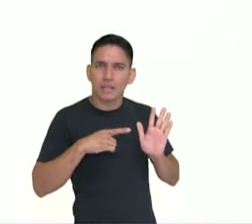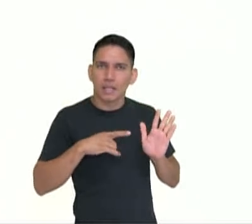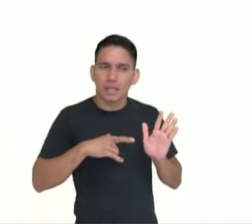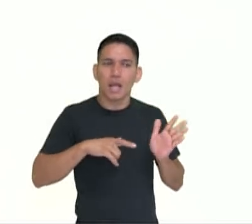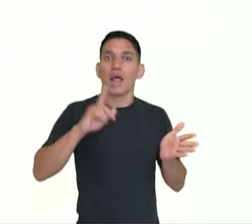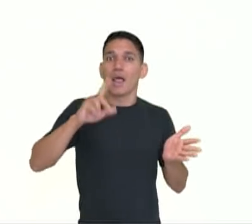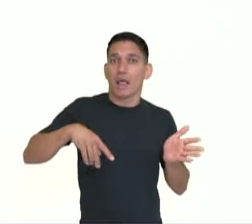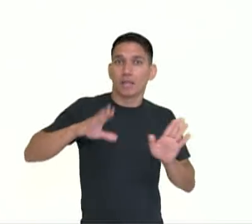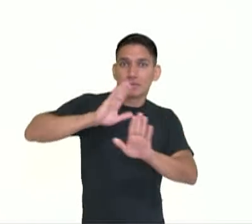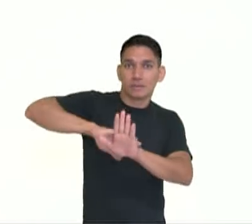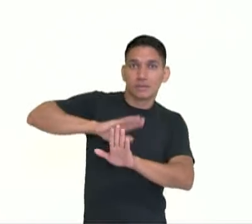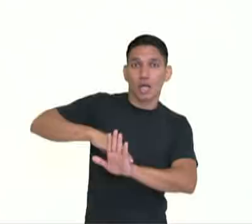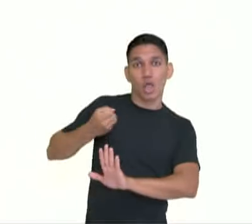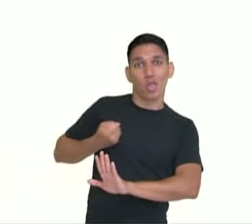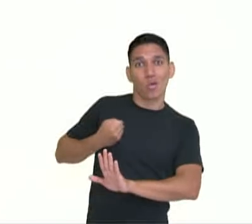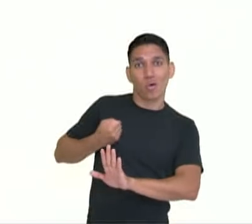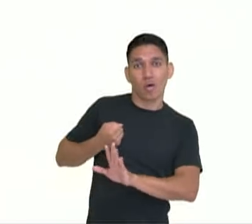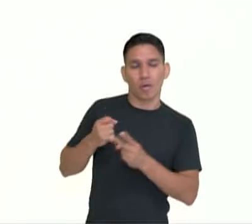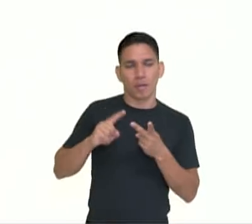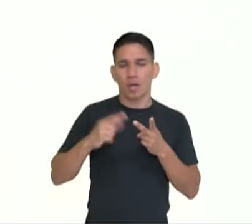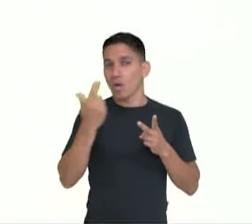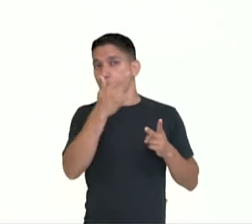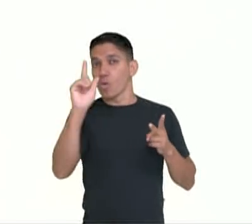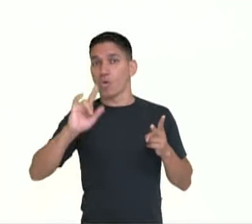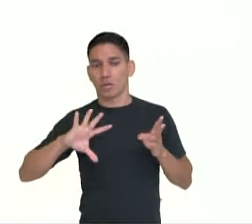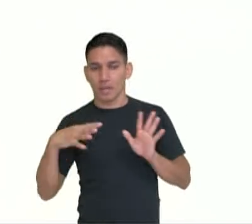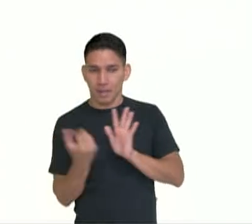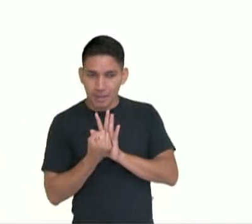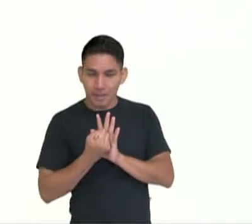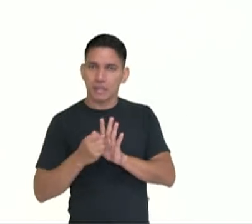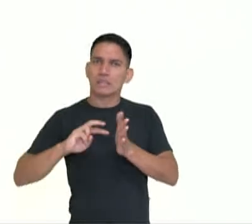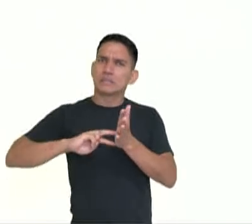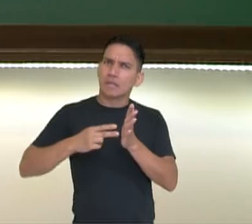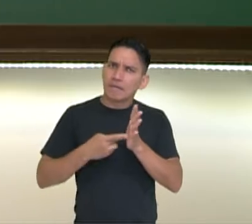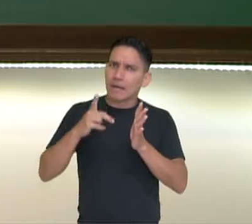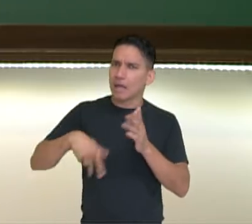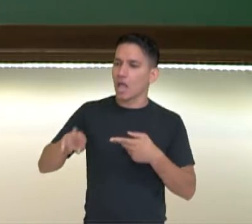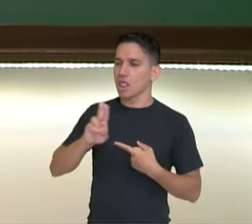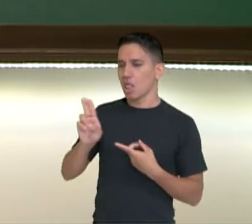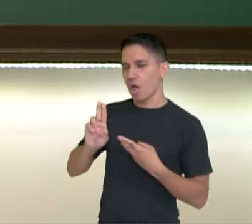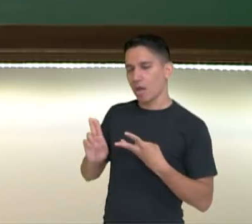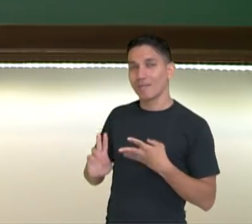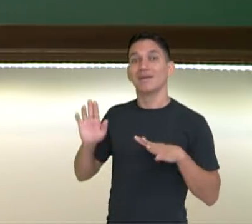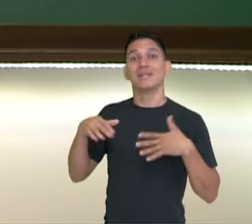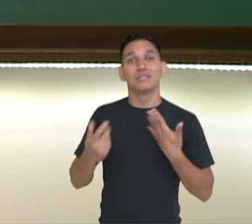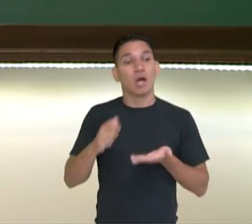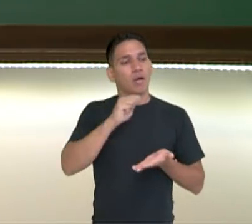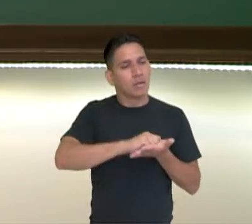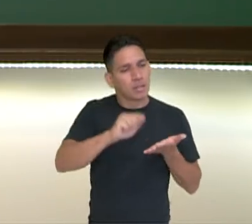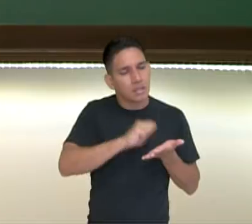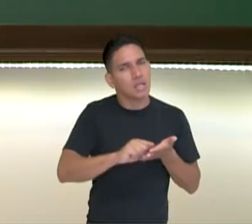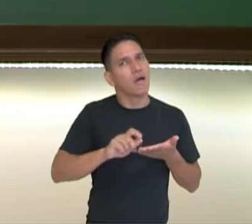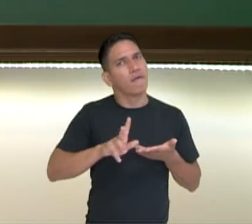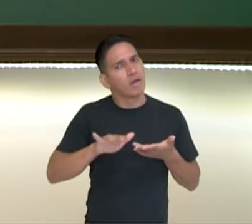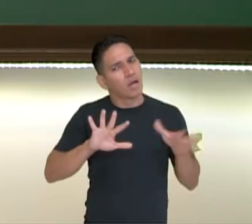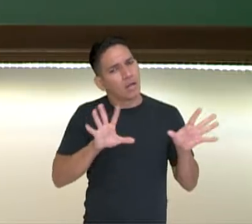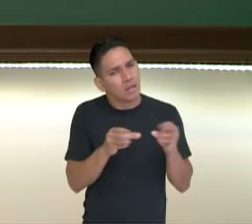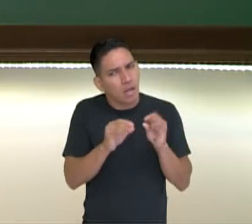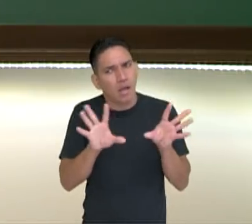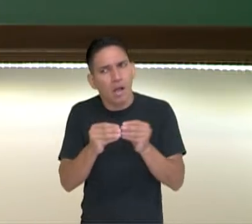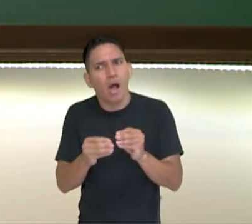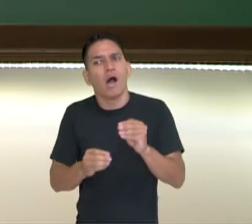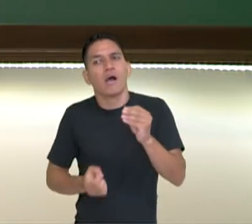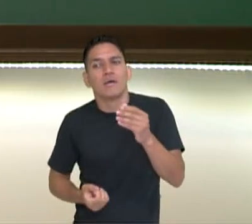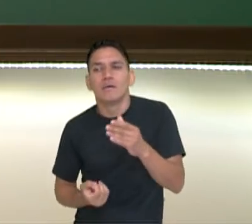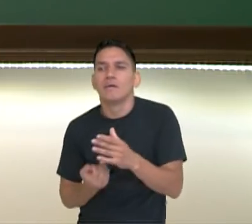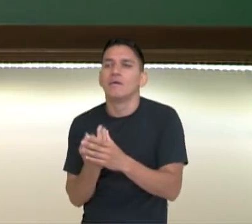significariam números. Depois, alguns símbolos que significariam nomes. E aí, então, a escrita vai pouco a pouco se desenvolvendo cada vez mais